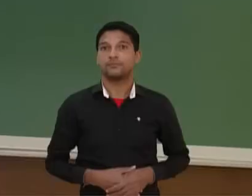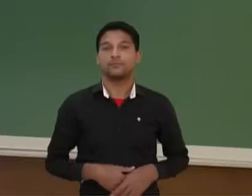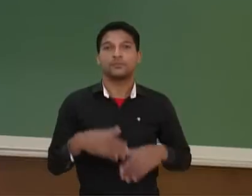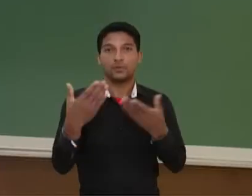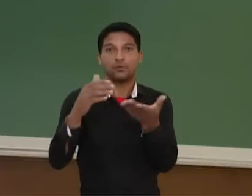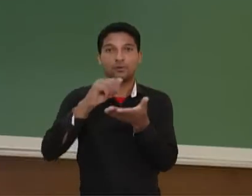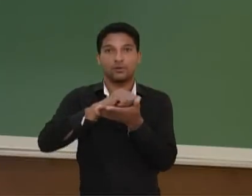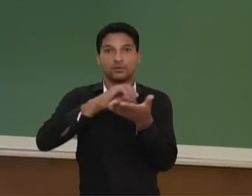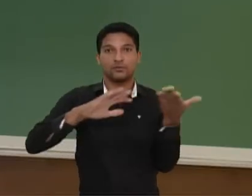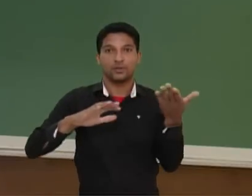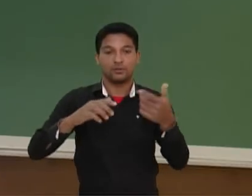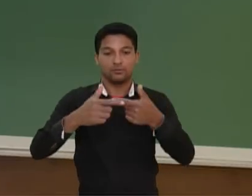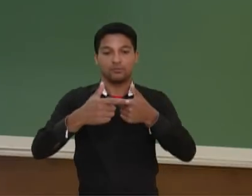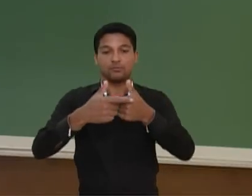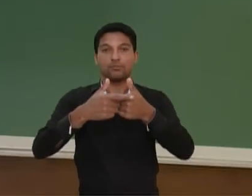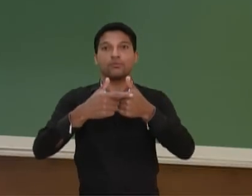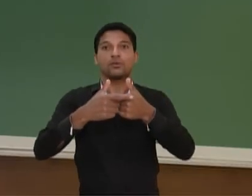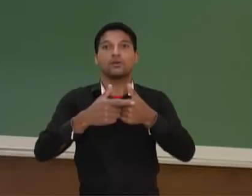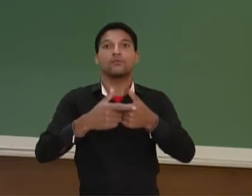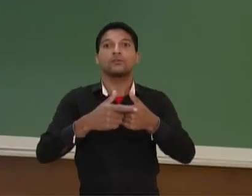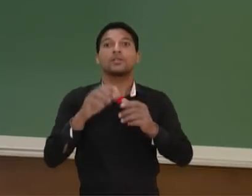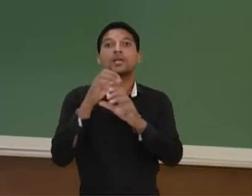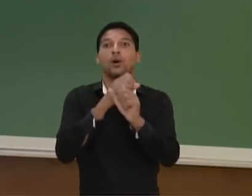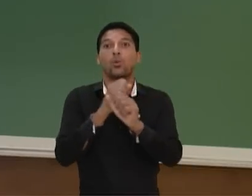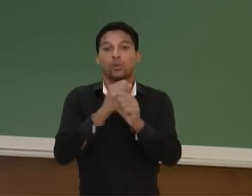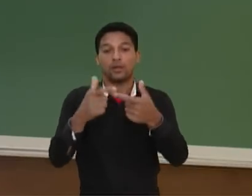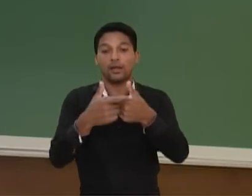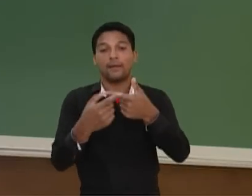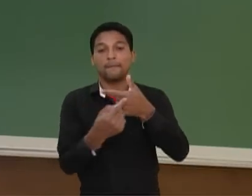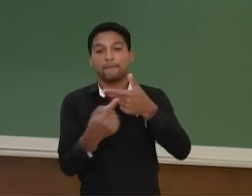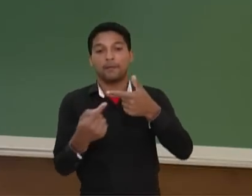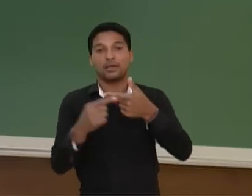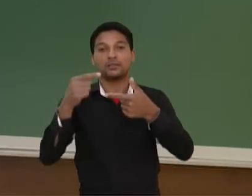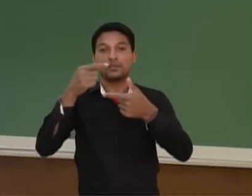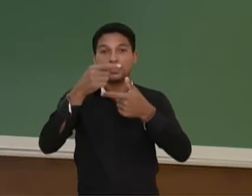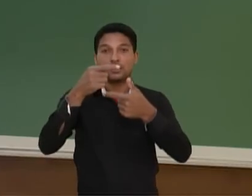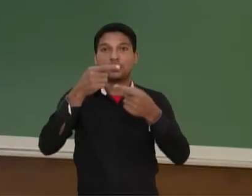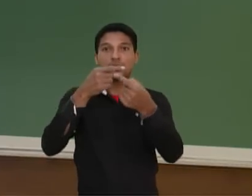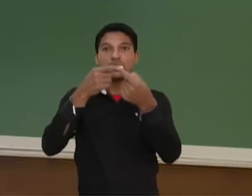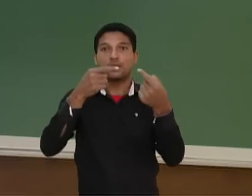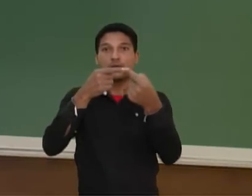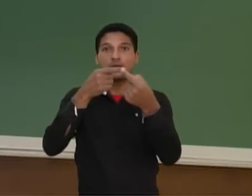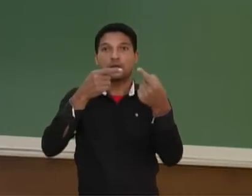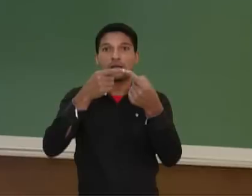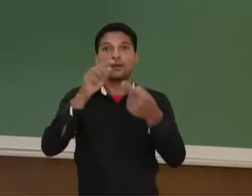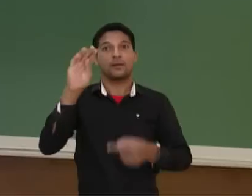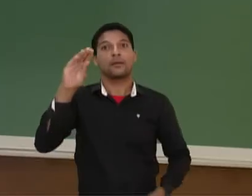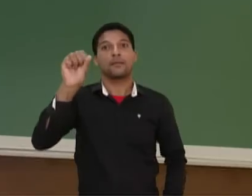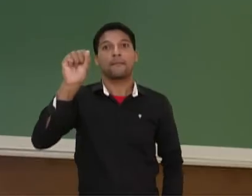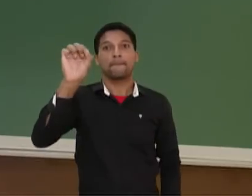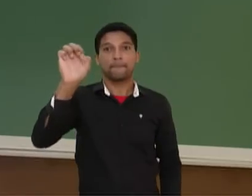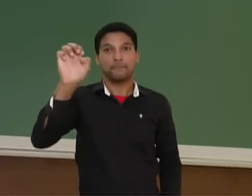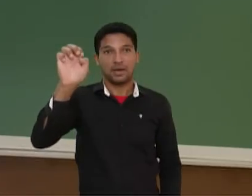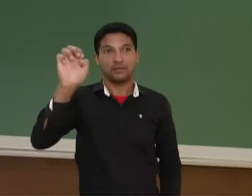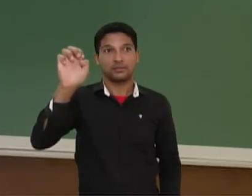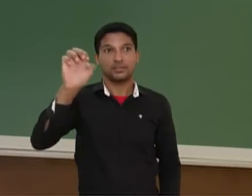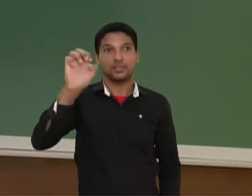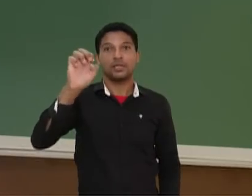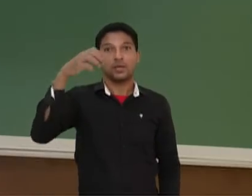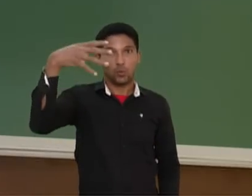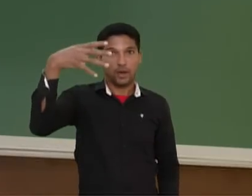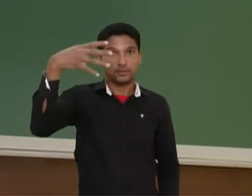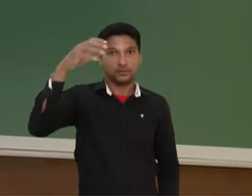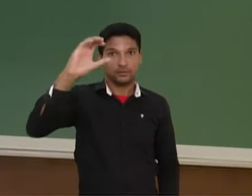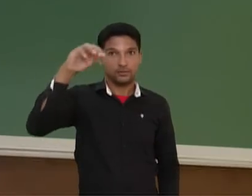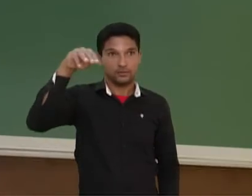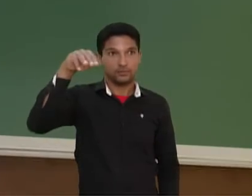nesse exercício, eu quero que você calcule para mim a base média desse trapézio, que tem bases de 8 centímetros e 4 centímetros. Base